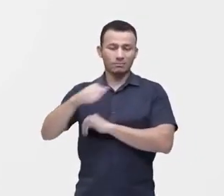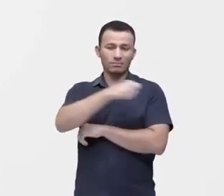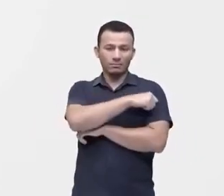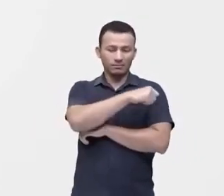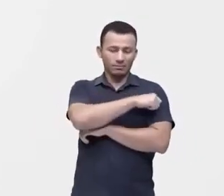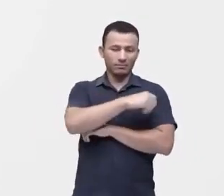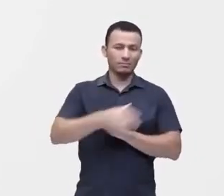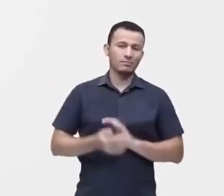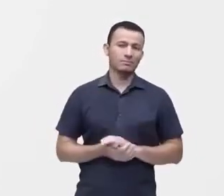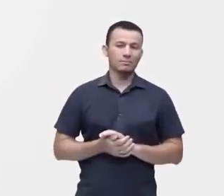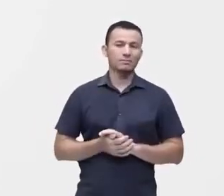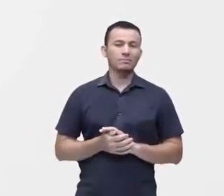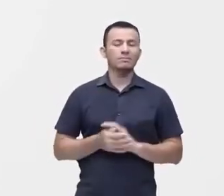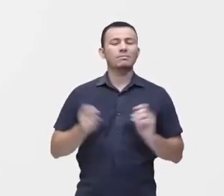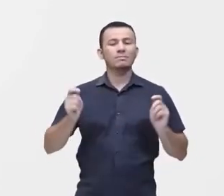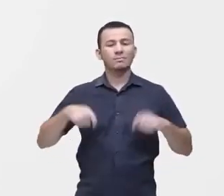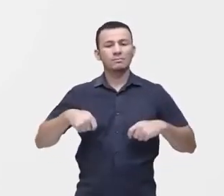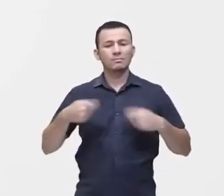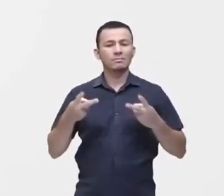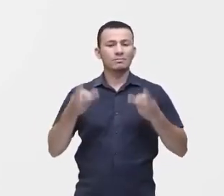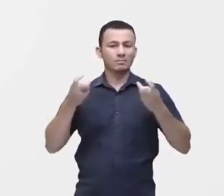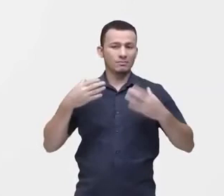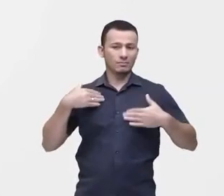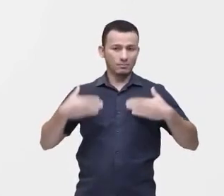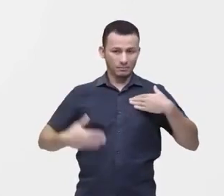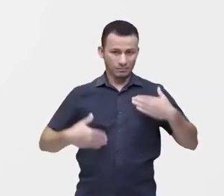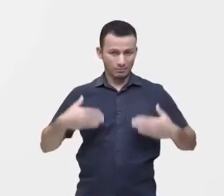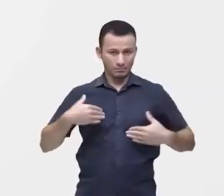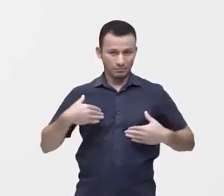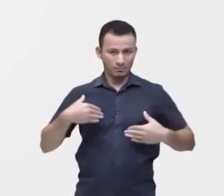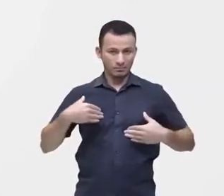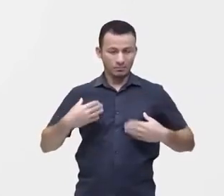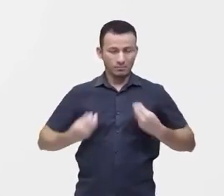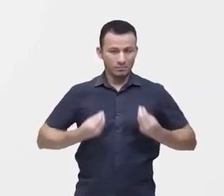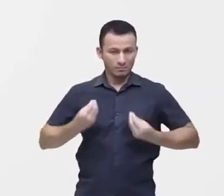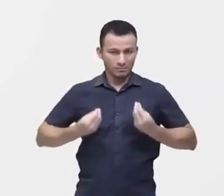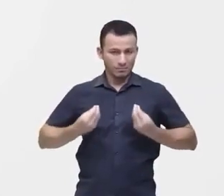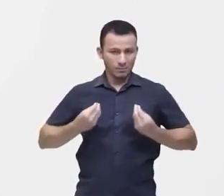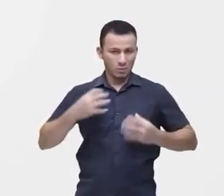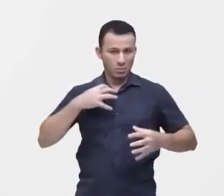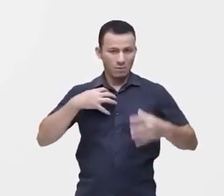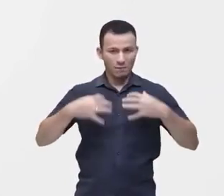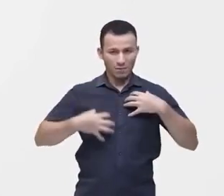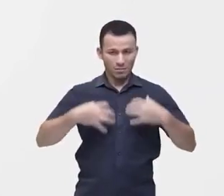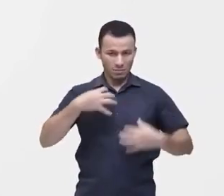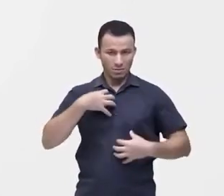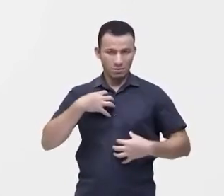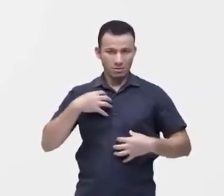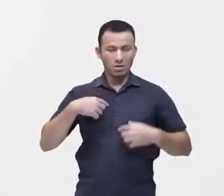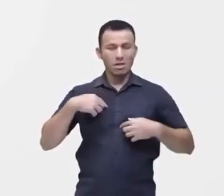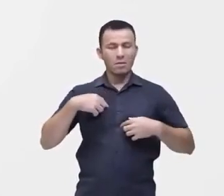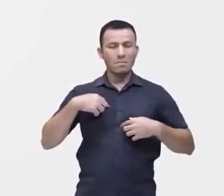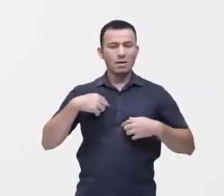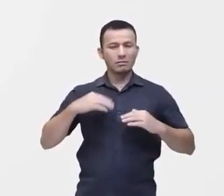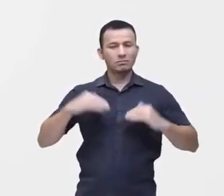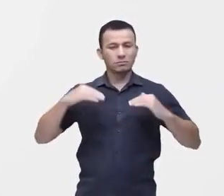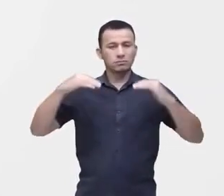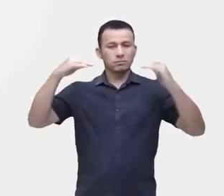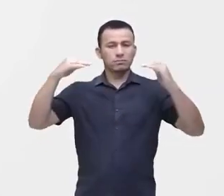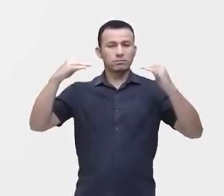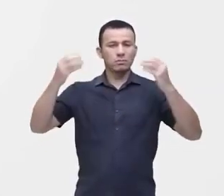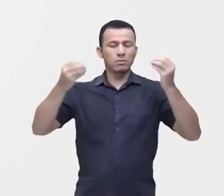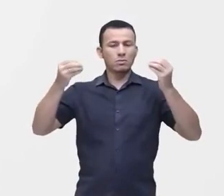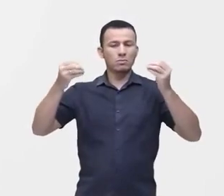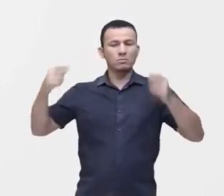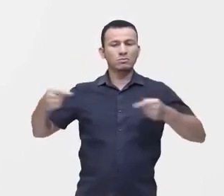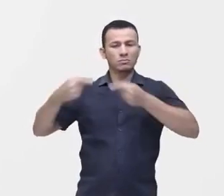Habilidade, perceber o próprio corpo, sua forma, suas dimensões e sua relação com o